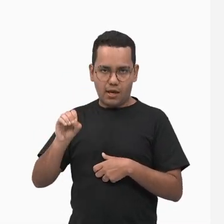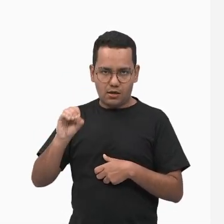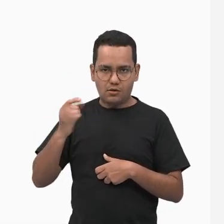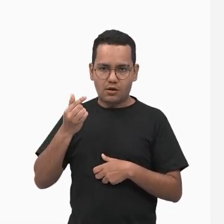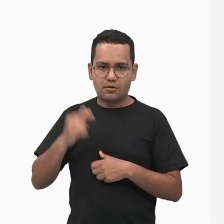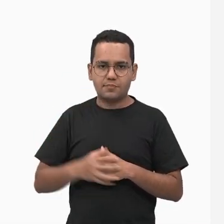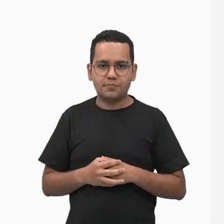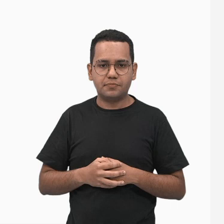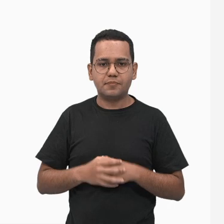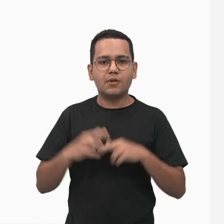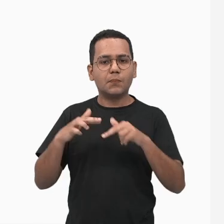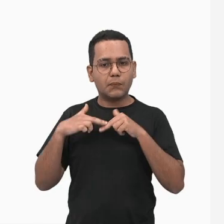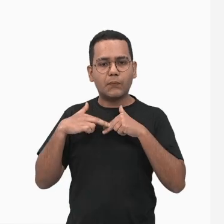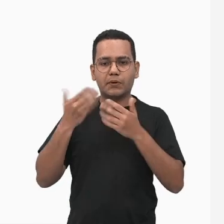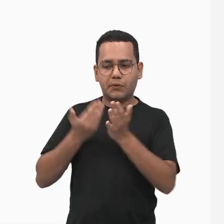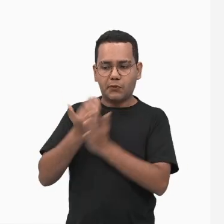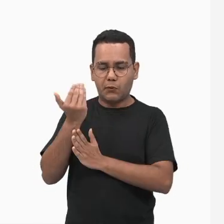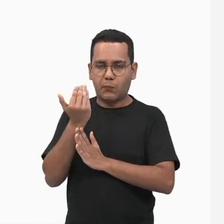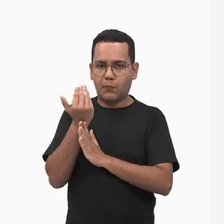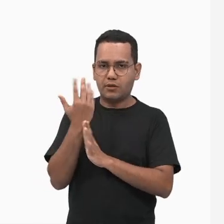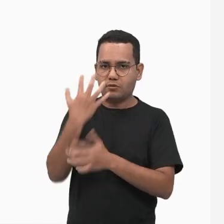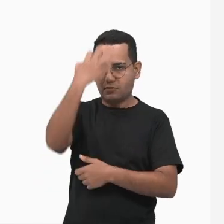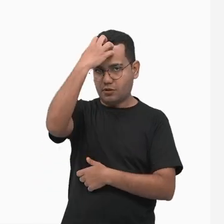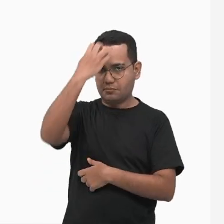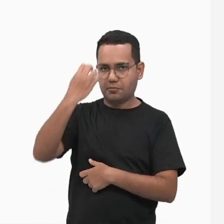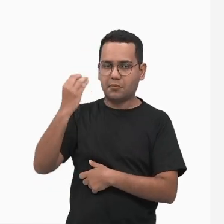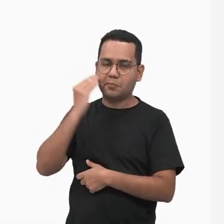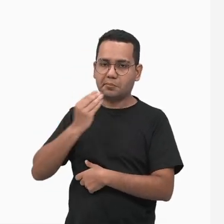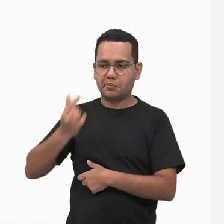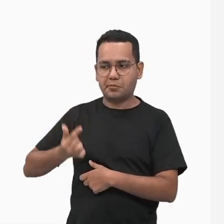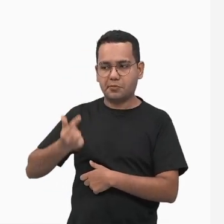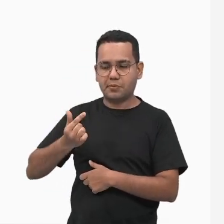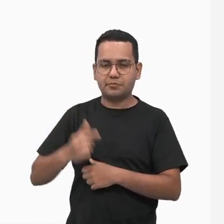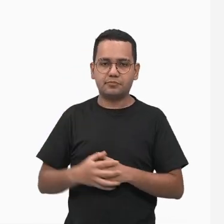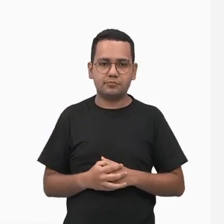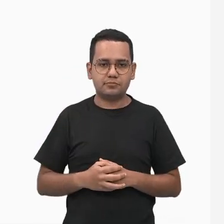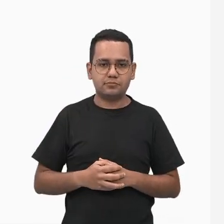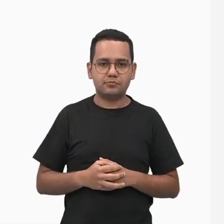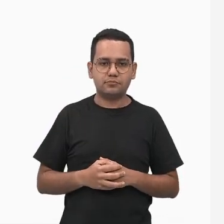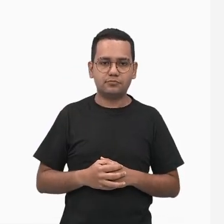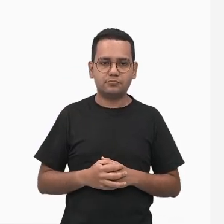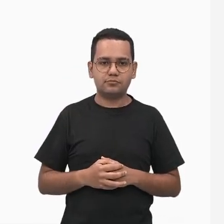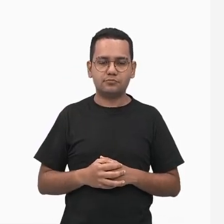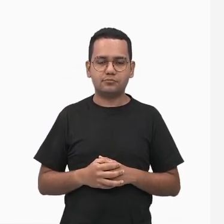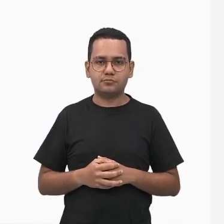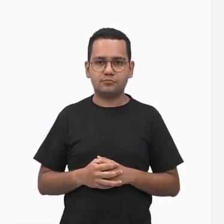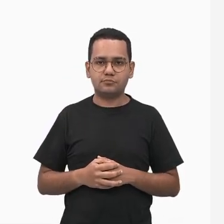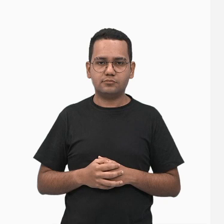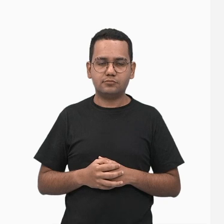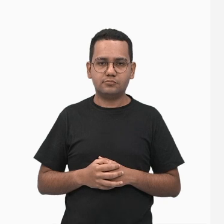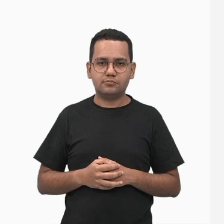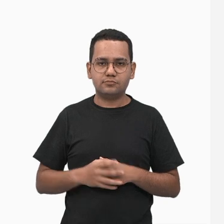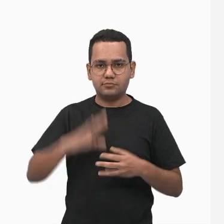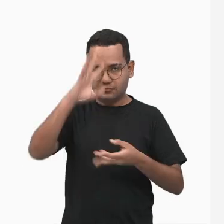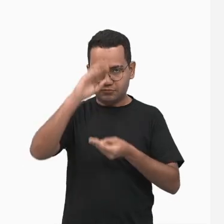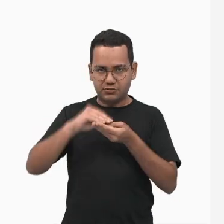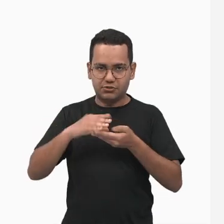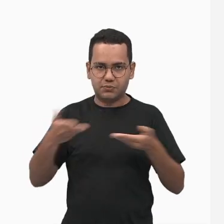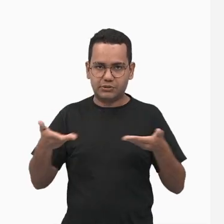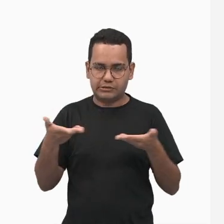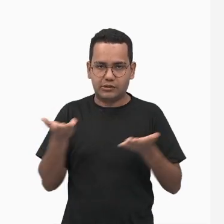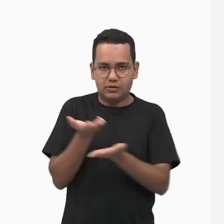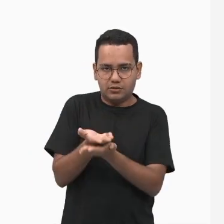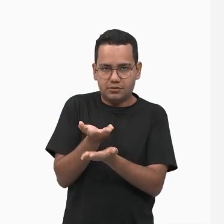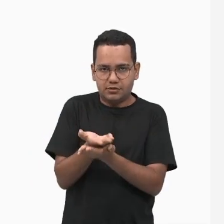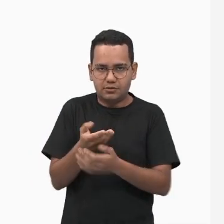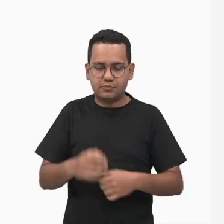ao segundo reinado. Então assim, a gente vai concluindo, né, aí a nossa aula.